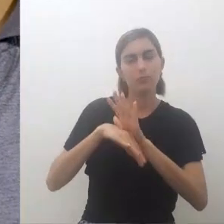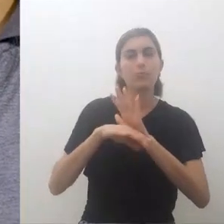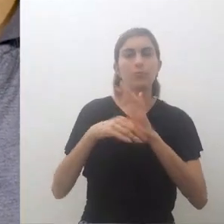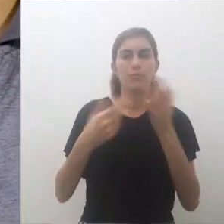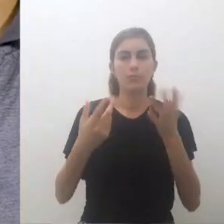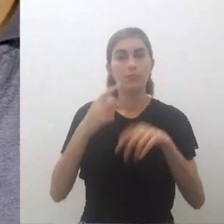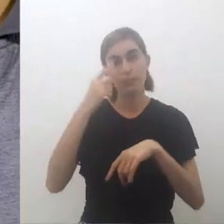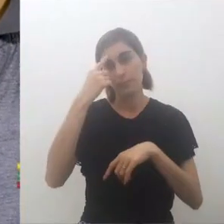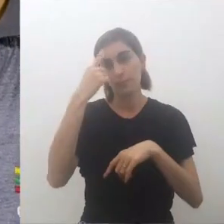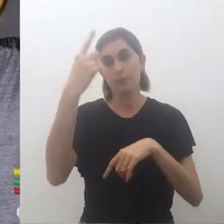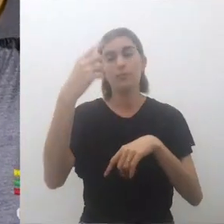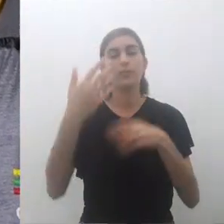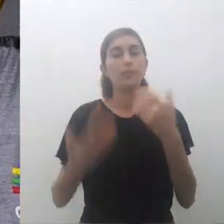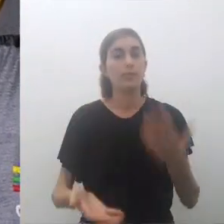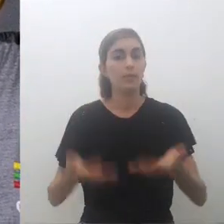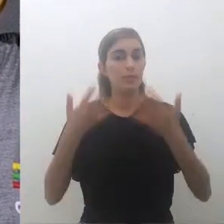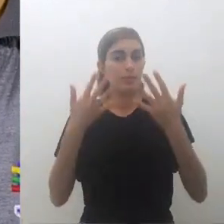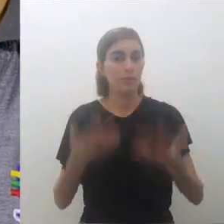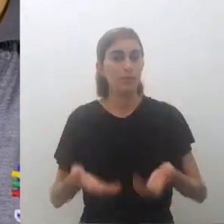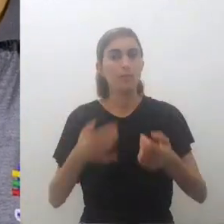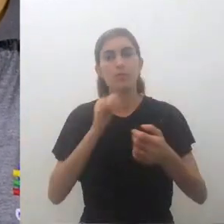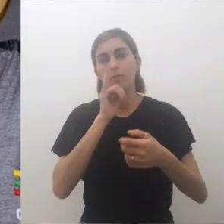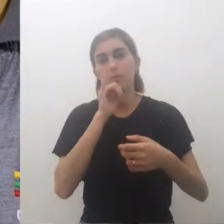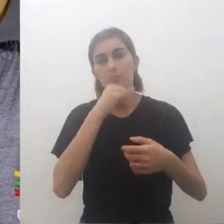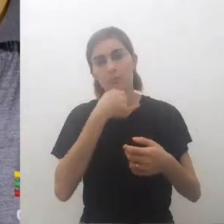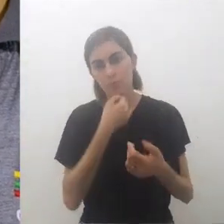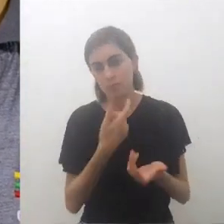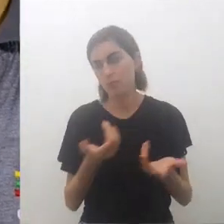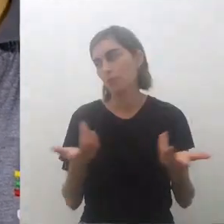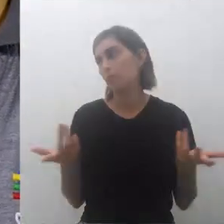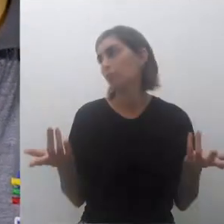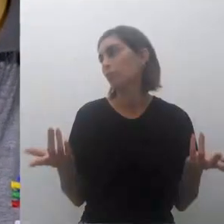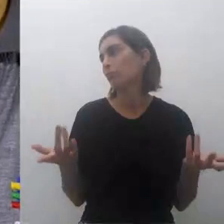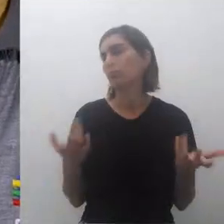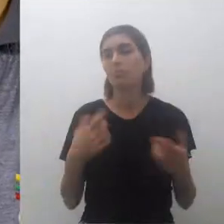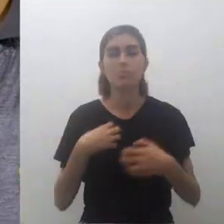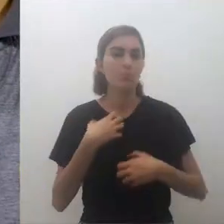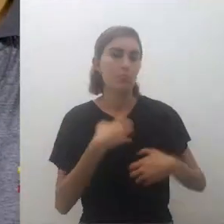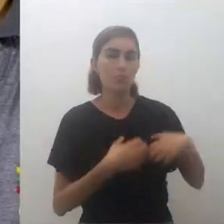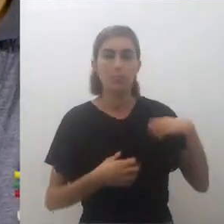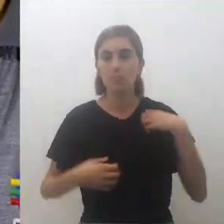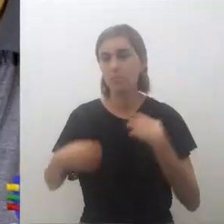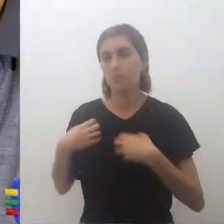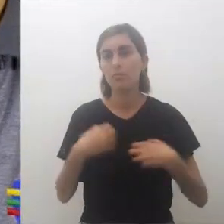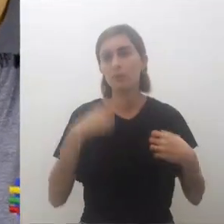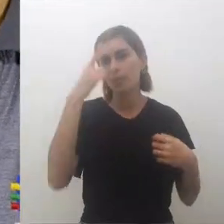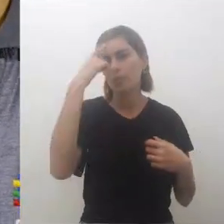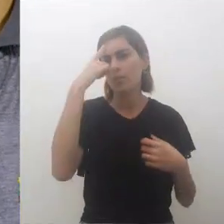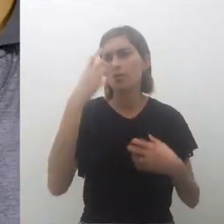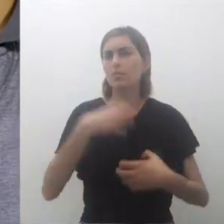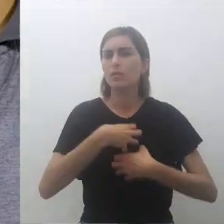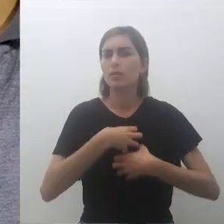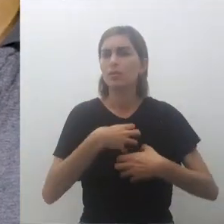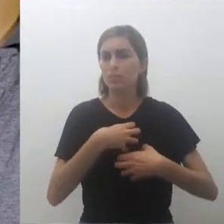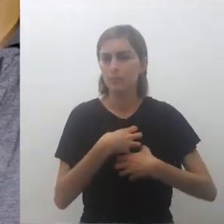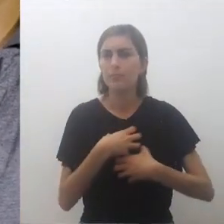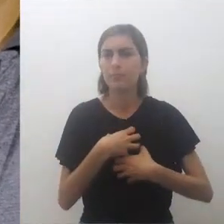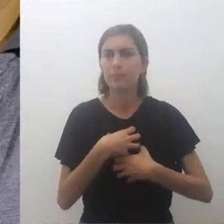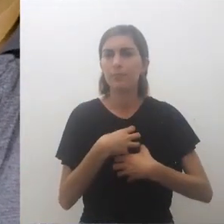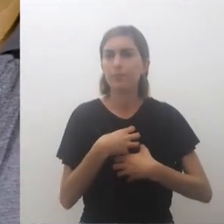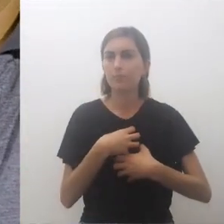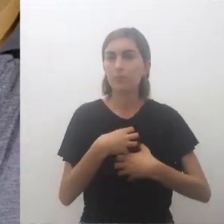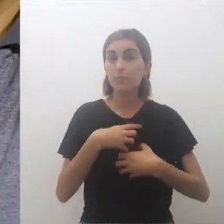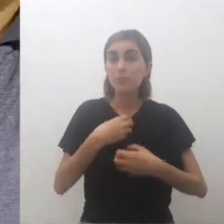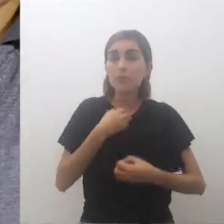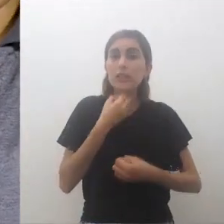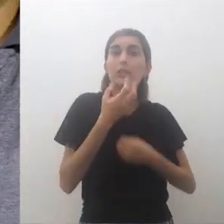dar a ideia de leveza, de tristeza, de agonia. Pensa num sentimento. Tenta